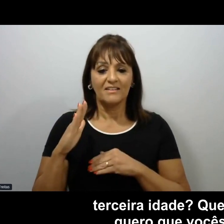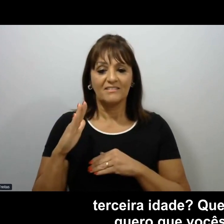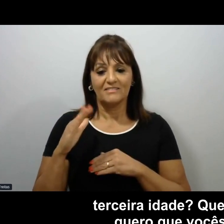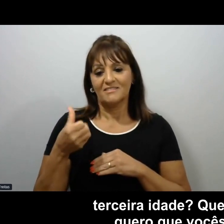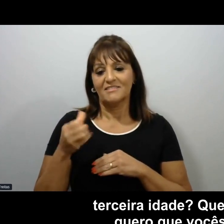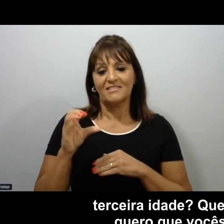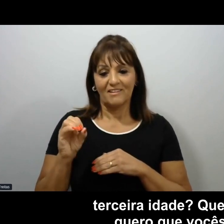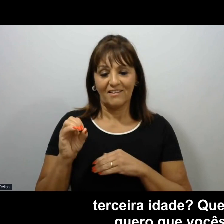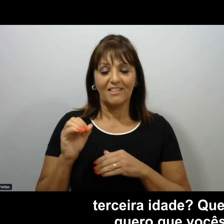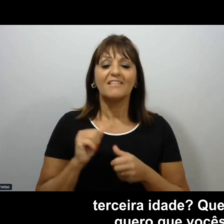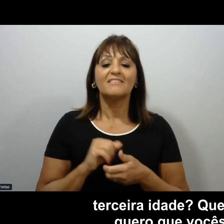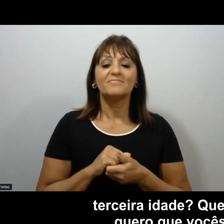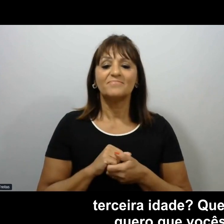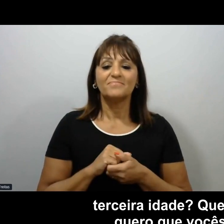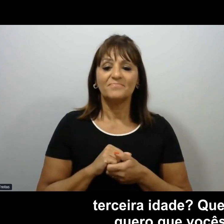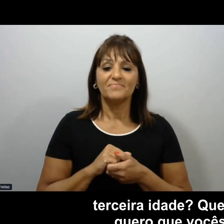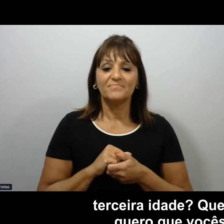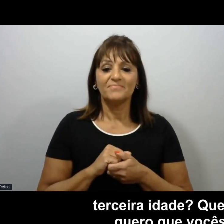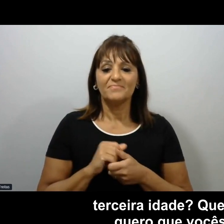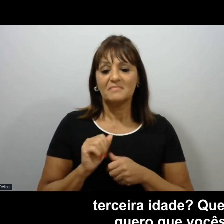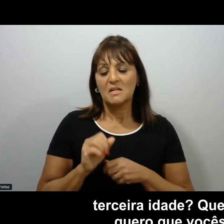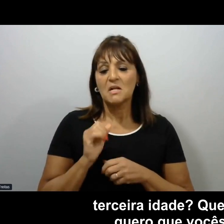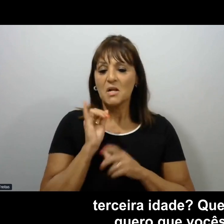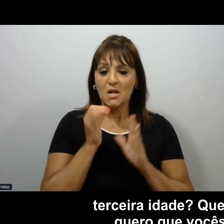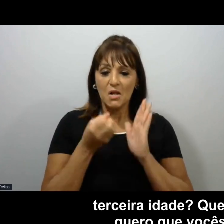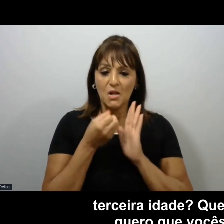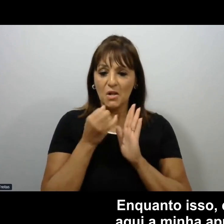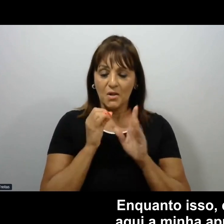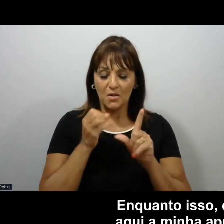minha apresentação para vocês.